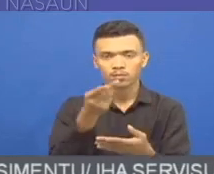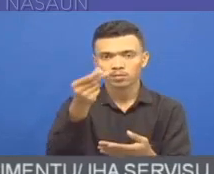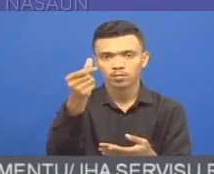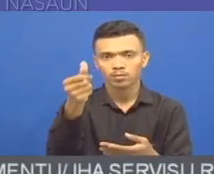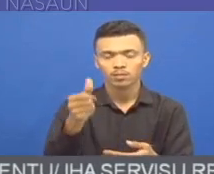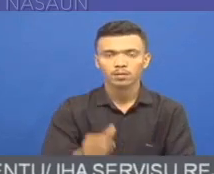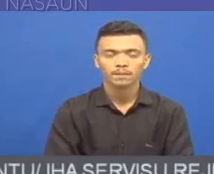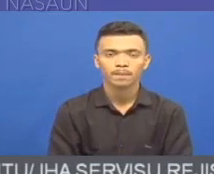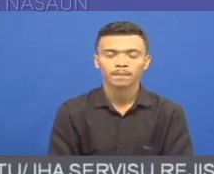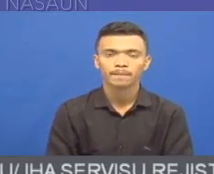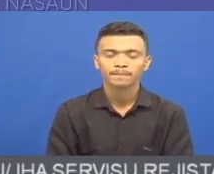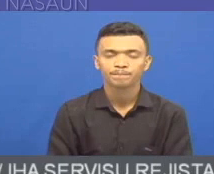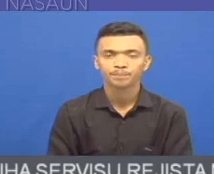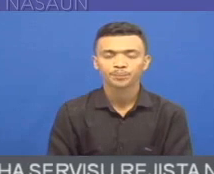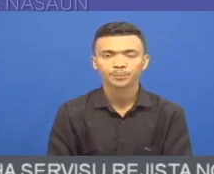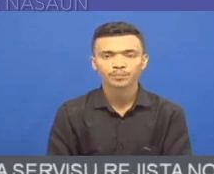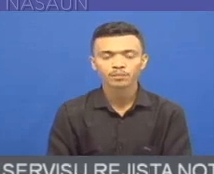suficiente.